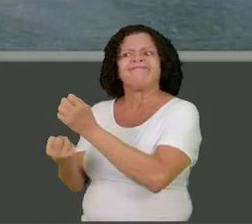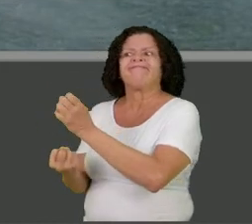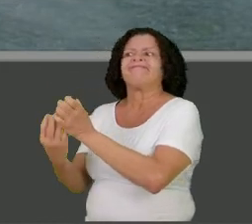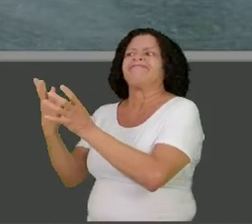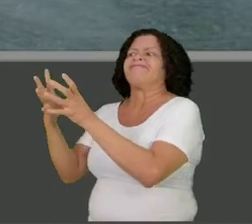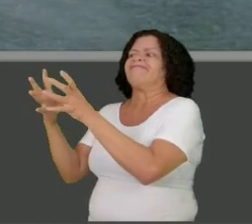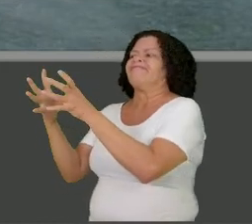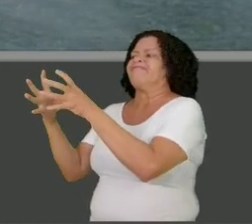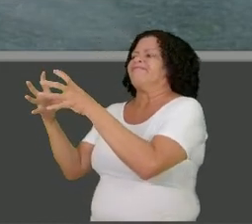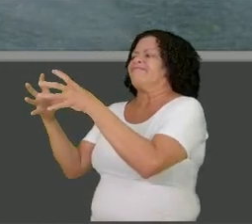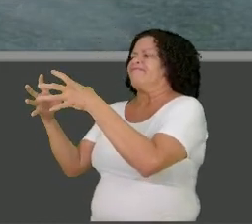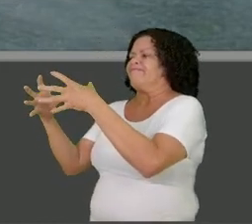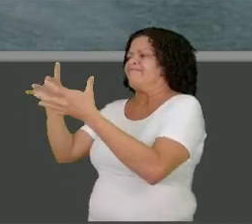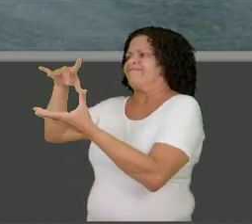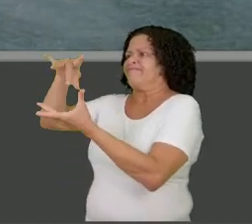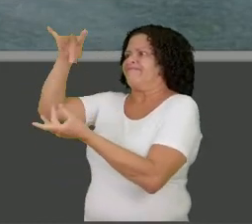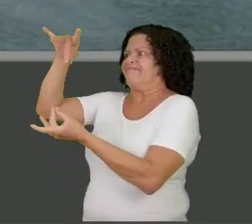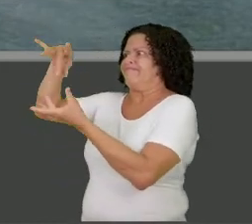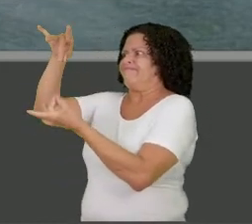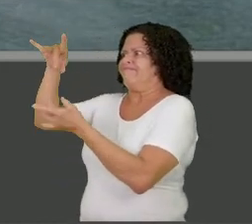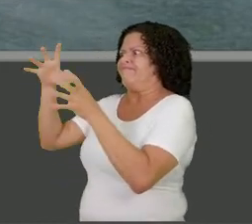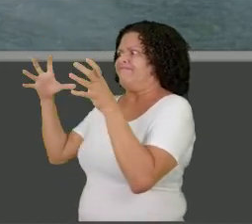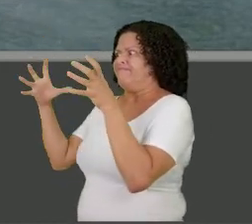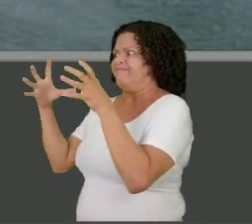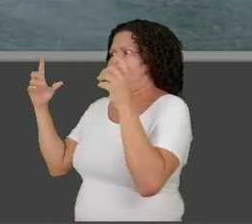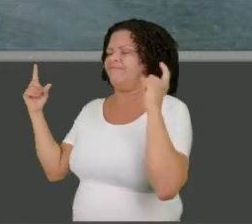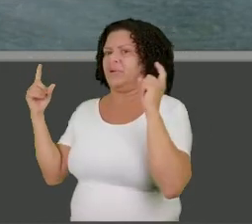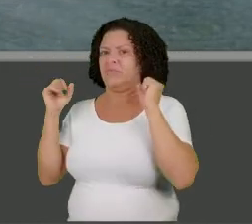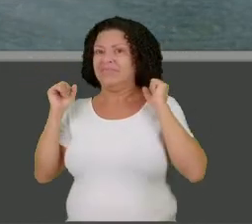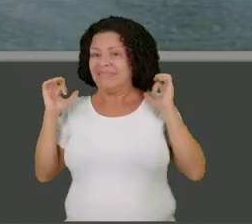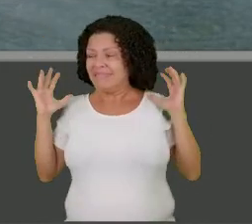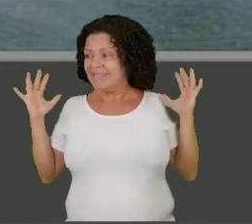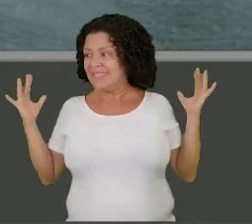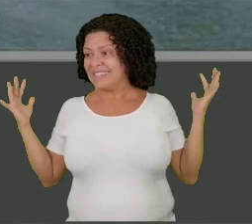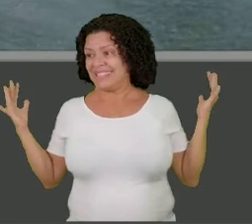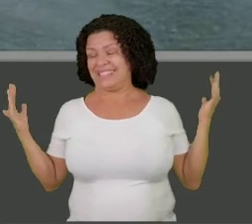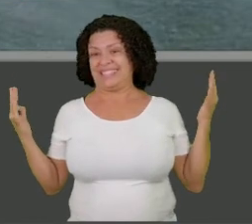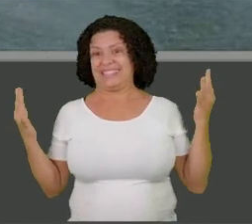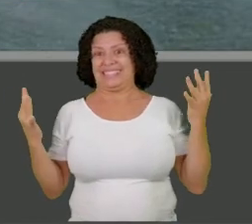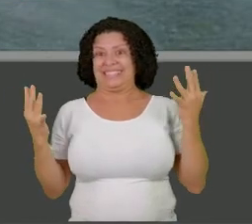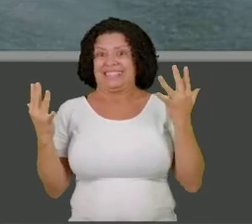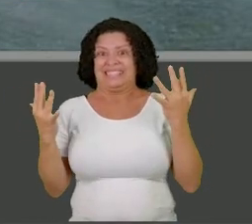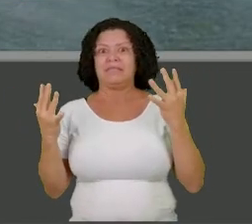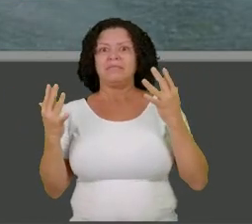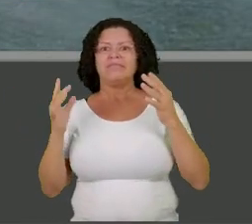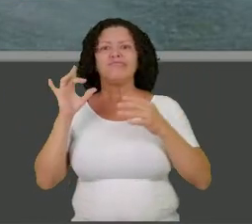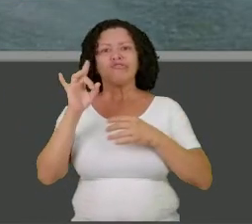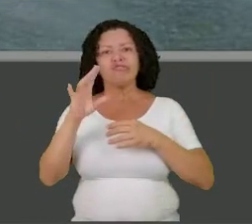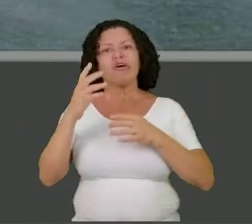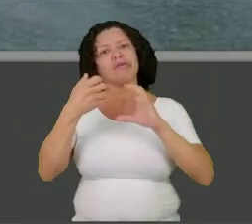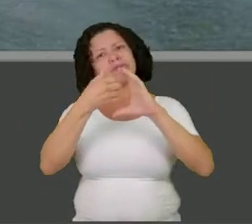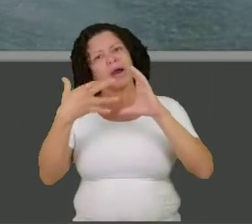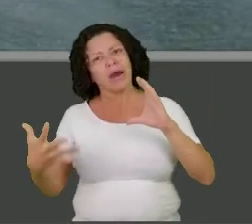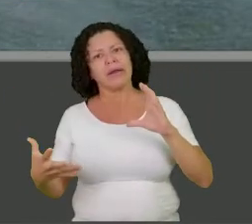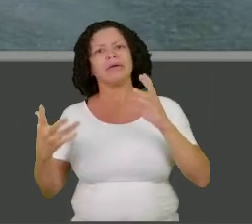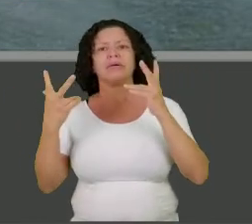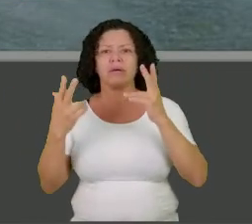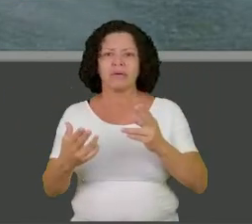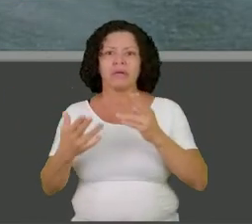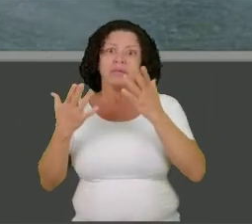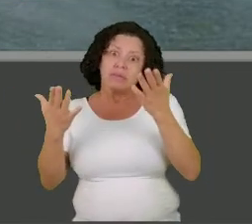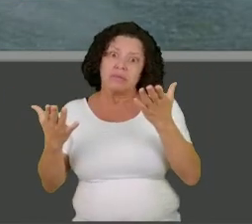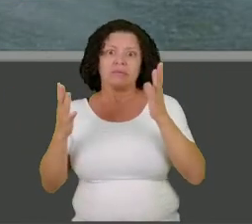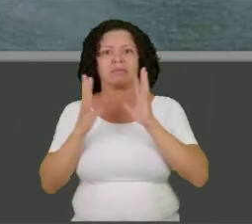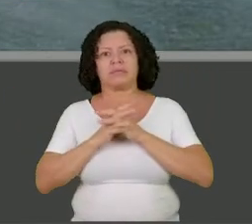ambiente, vai plasmar um ambiente, né, vai ajudar a construir um ambiente